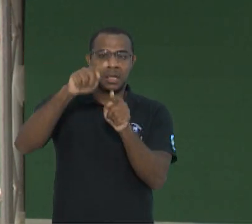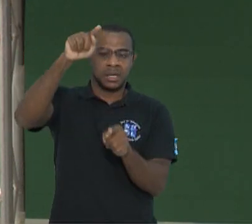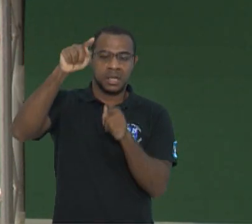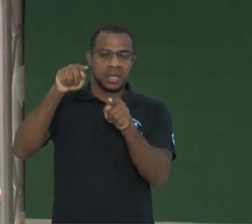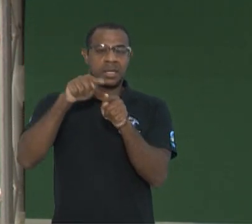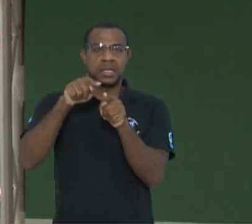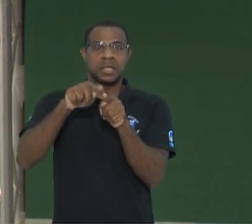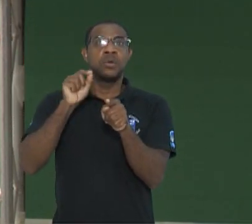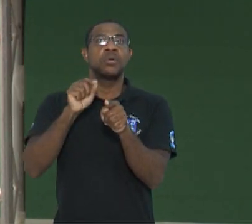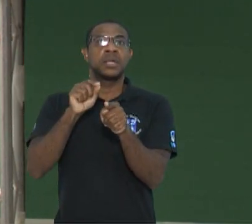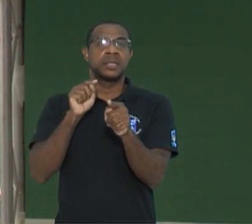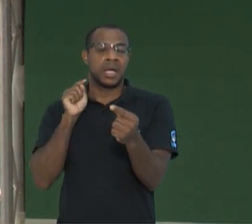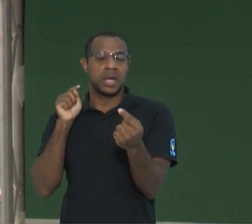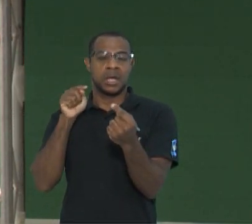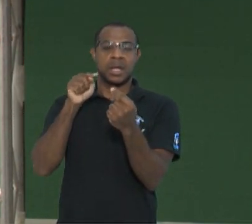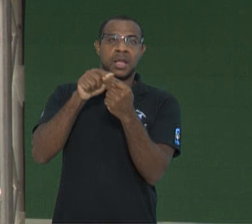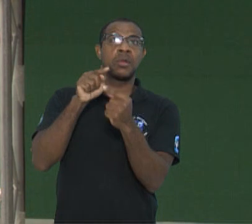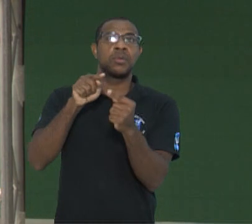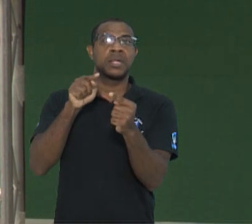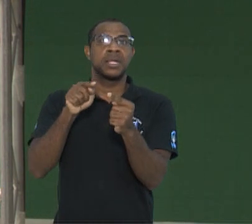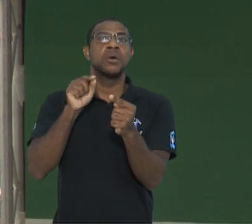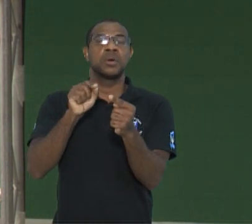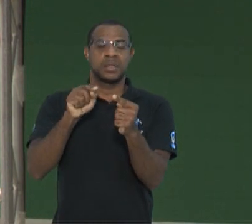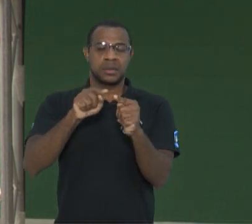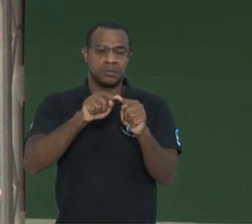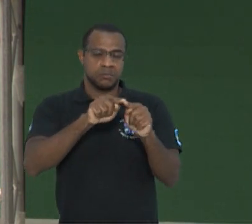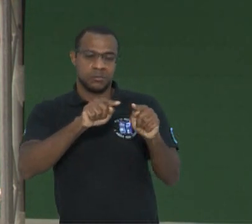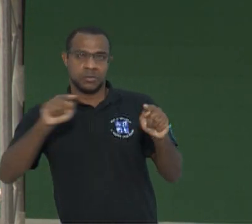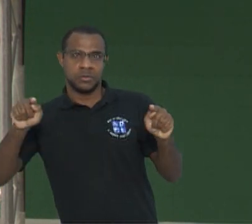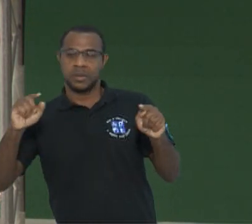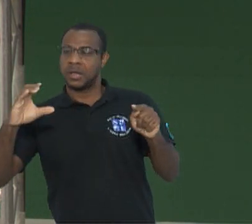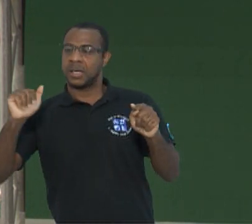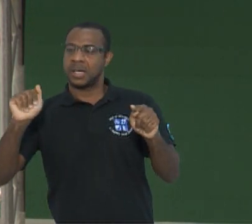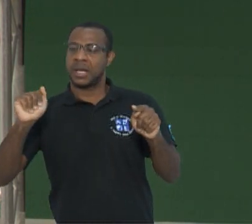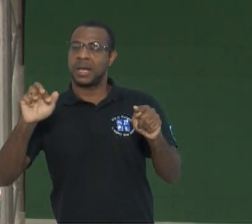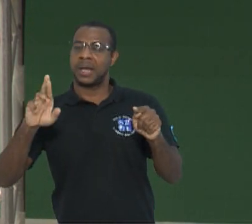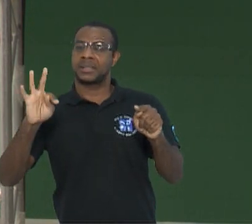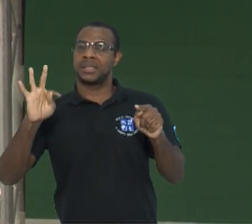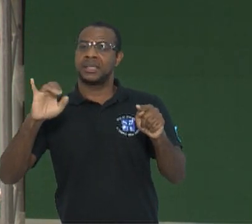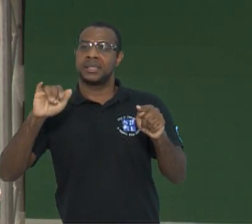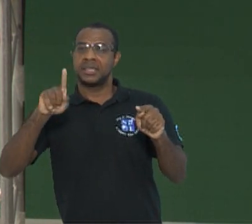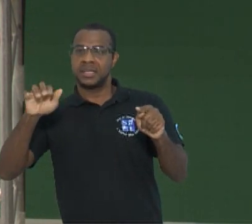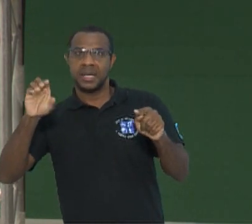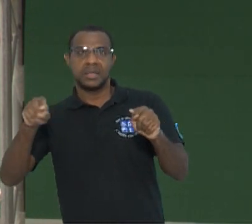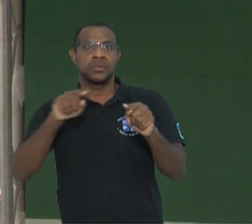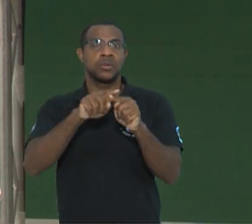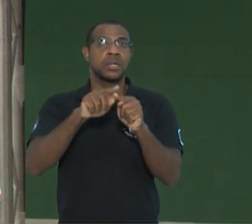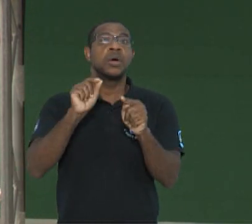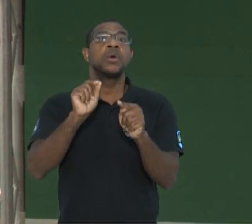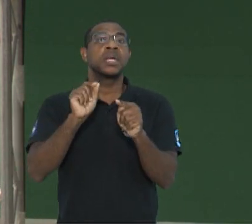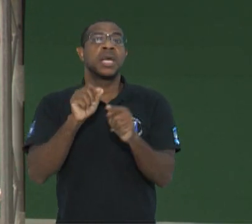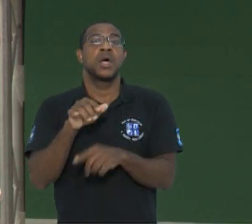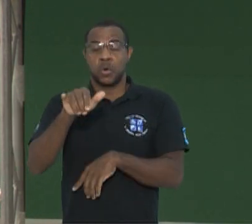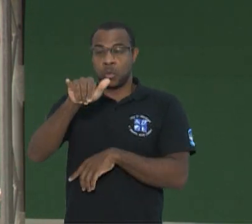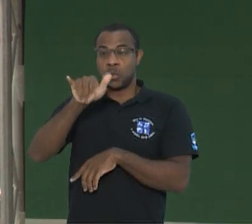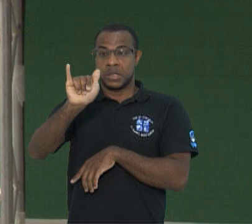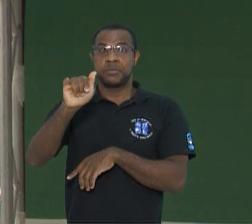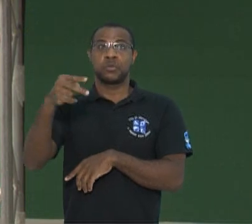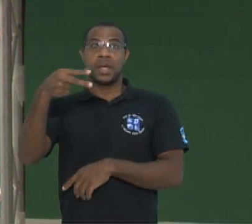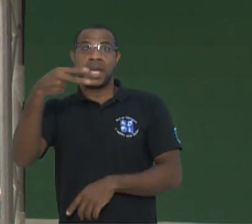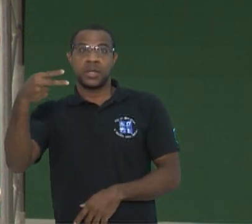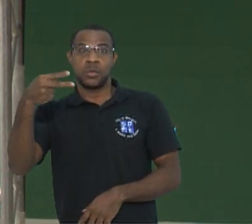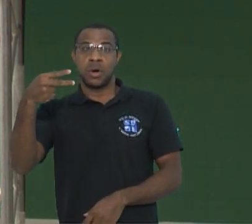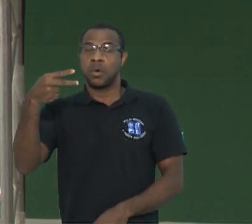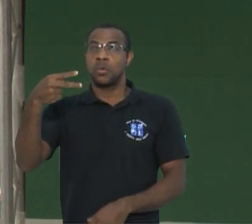plano cartesiano, então nós teremos que y é igual a mais ou menos o b sobre